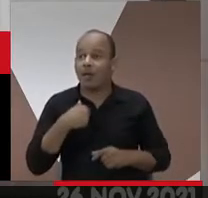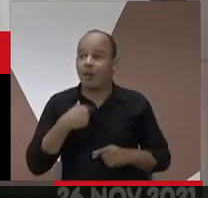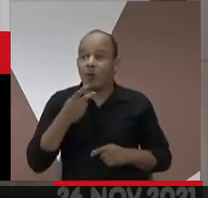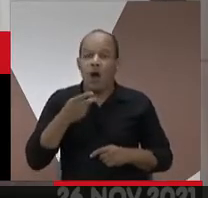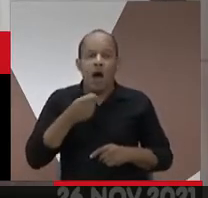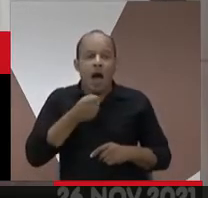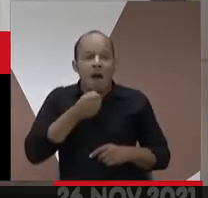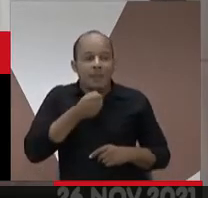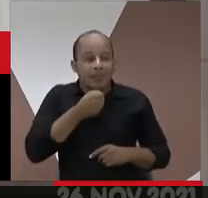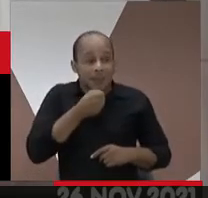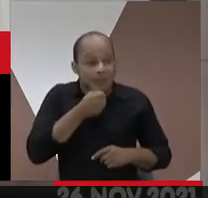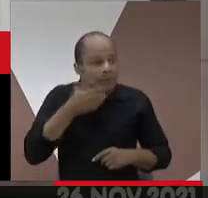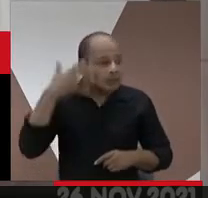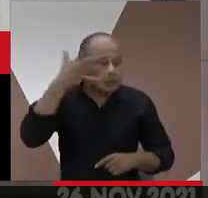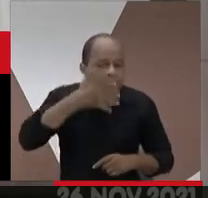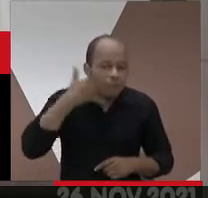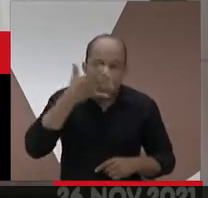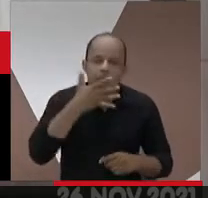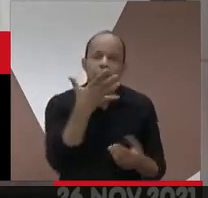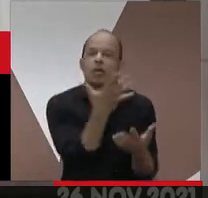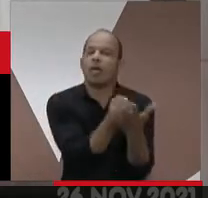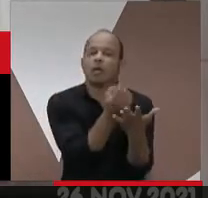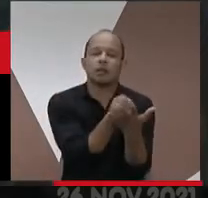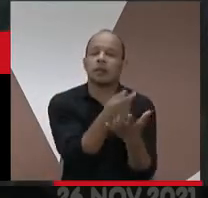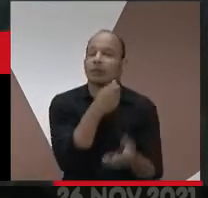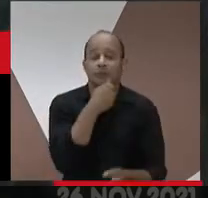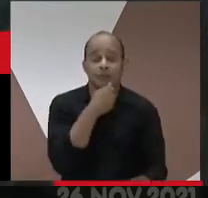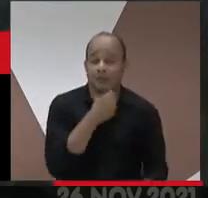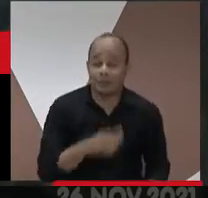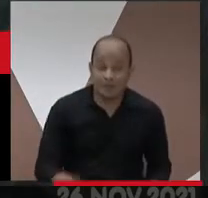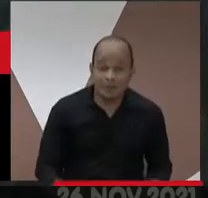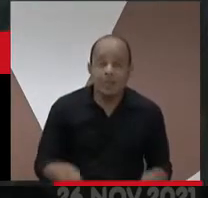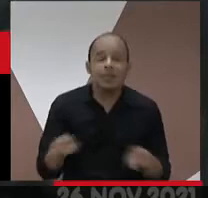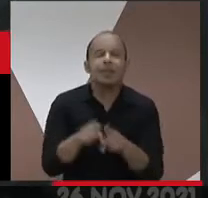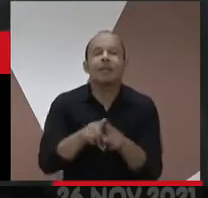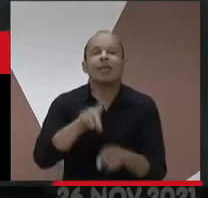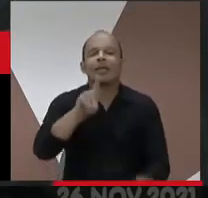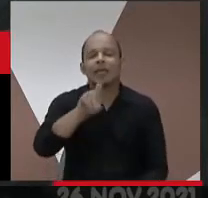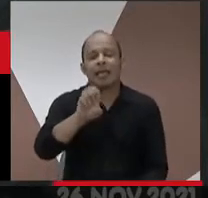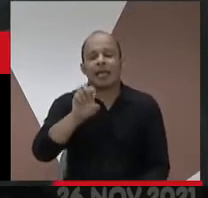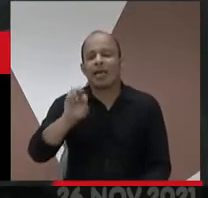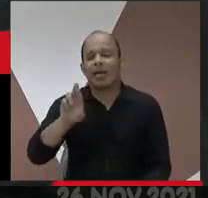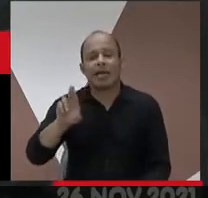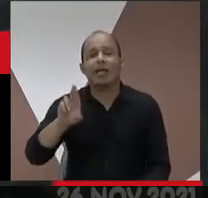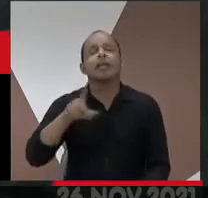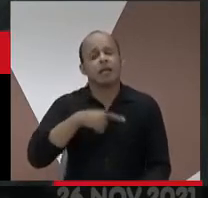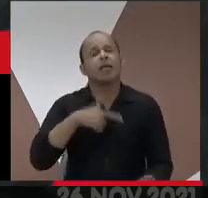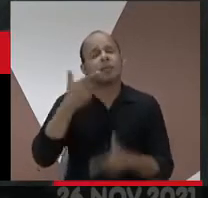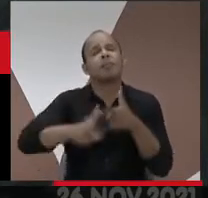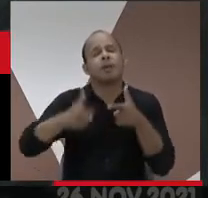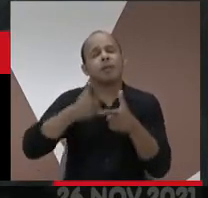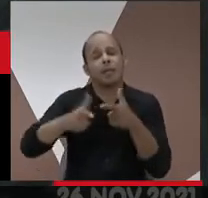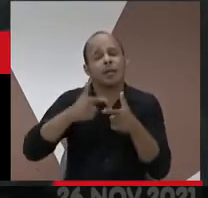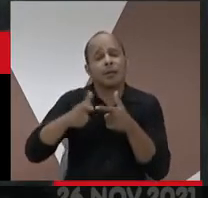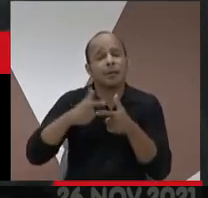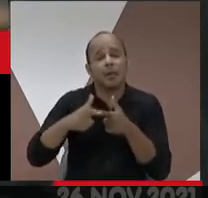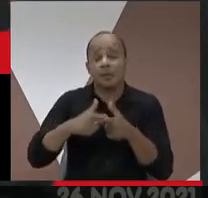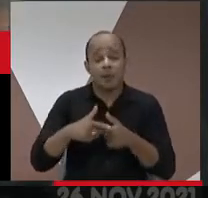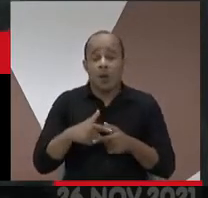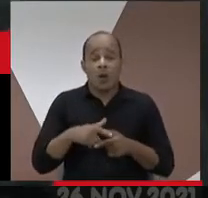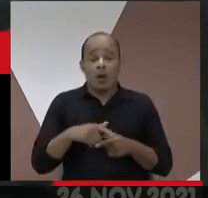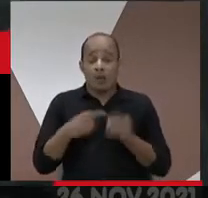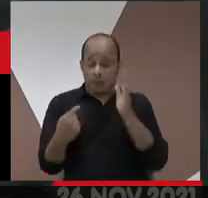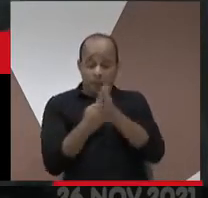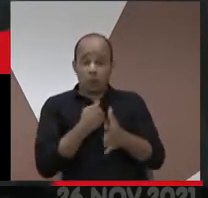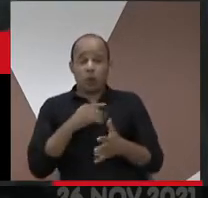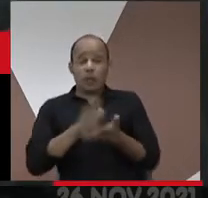que nós tivemos no DR, também tivemos problemas técnicos. Contagem não pôde ser ouvida. Então, eu acredito que hoje,